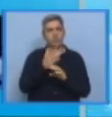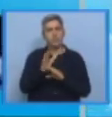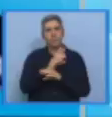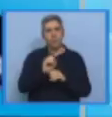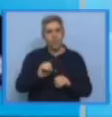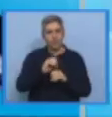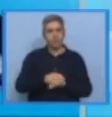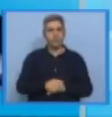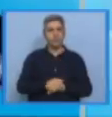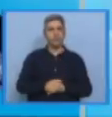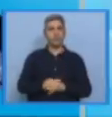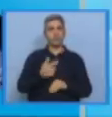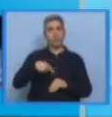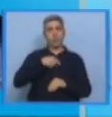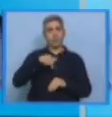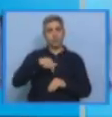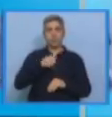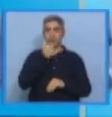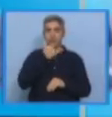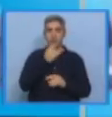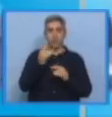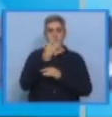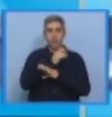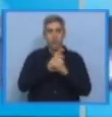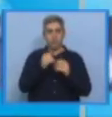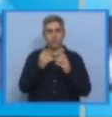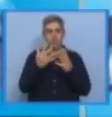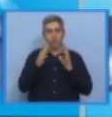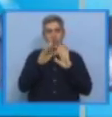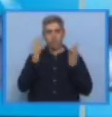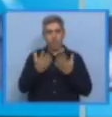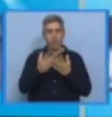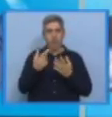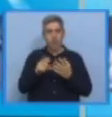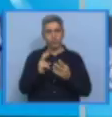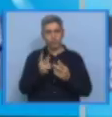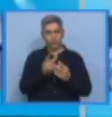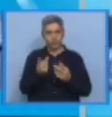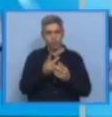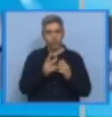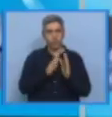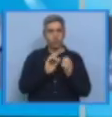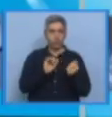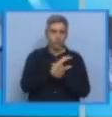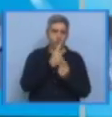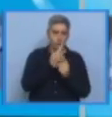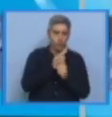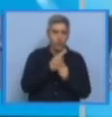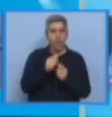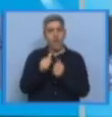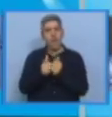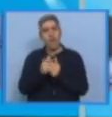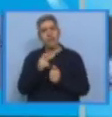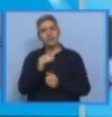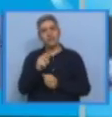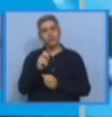distinção. Felizmente, entre nós, e creio que na Europa de uma forma geral, a carteira profissional de jornalista é uma coisa, o ser assessor de imprensa é